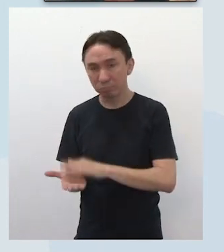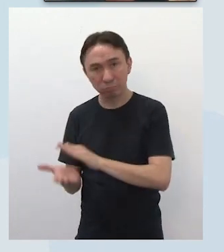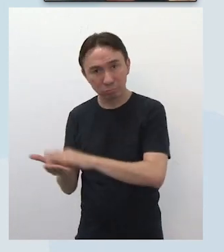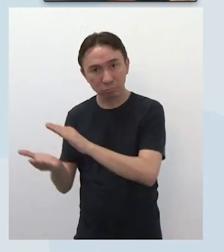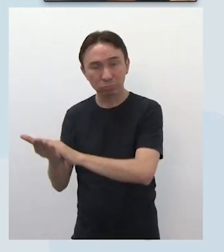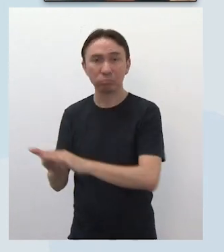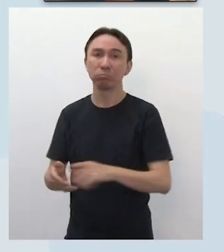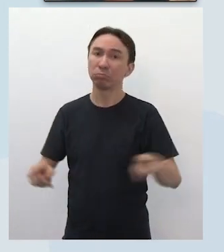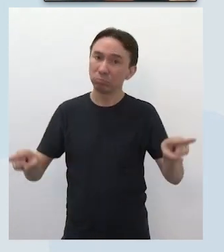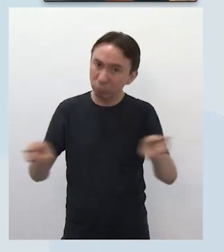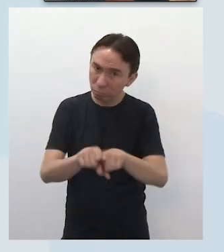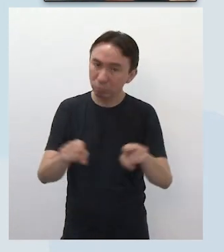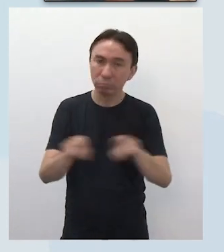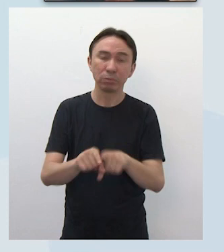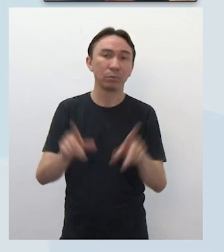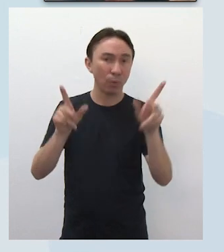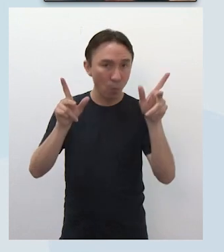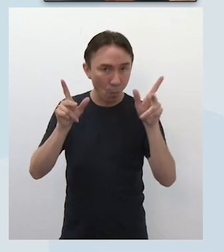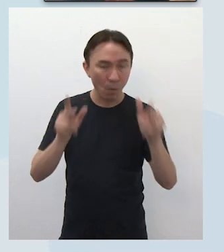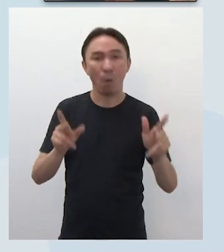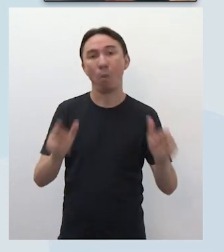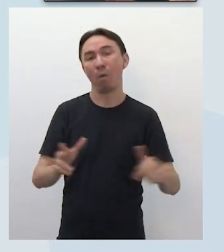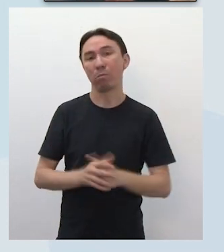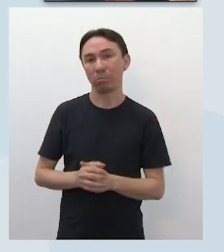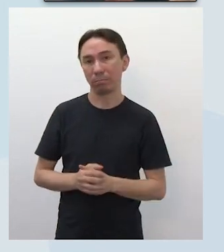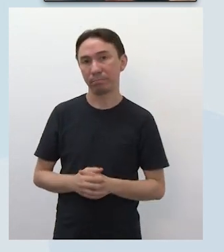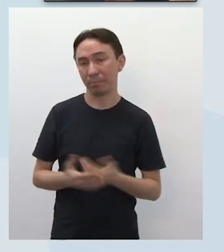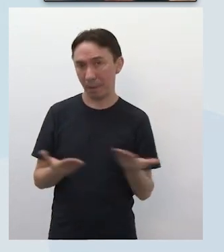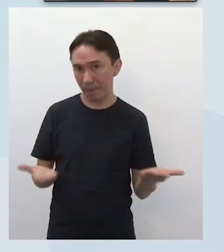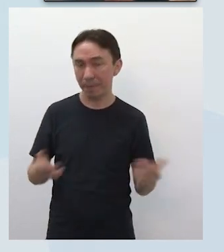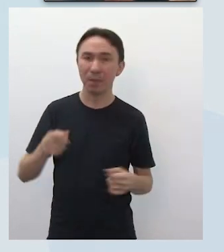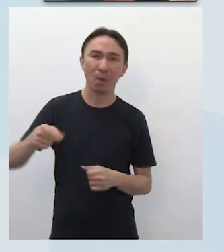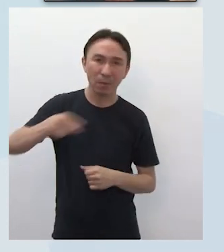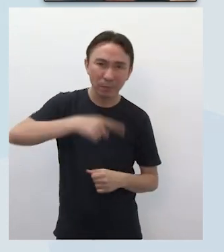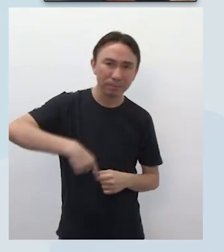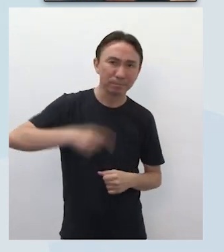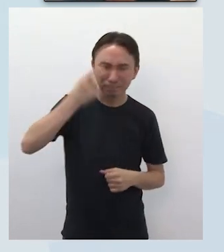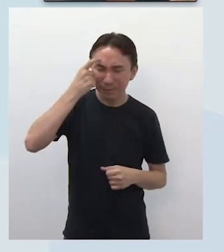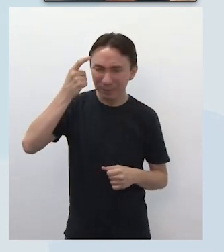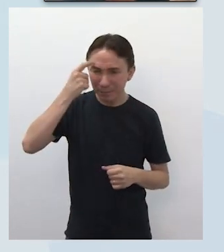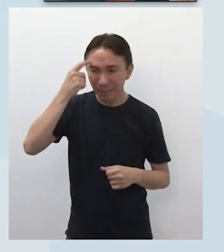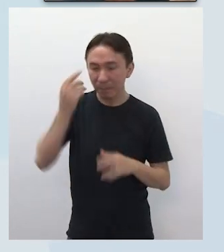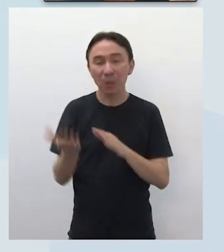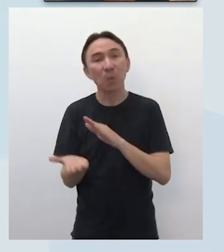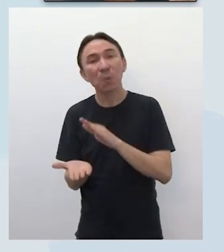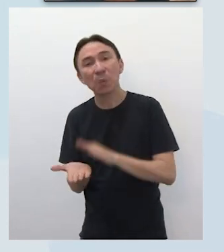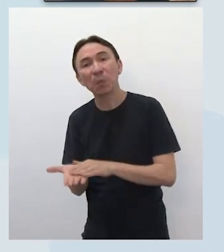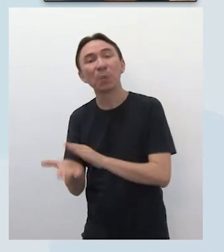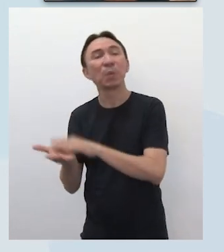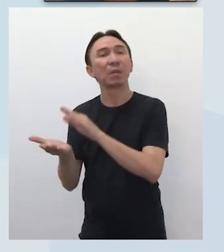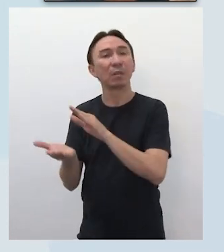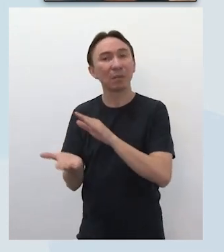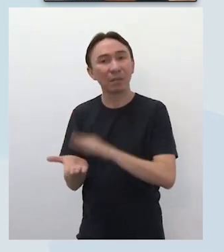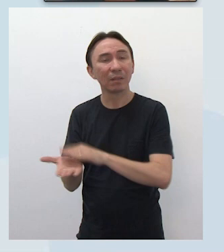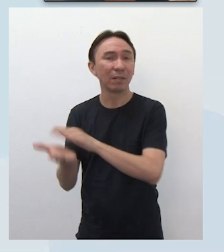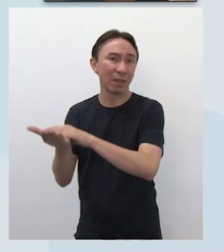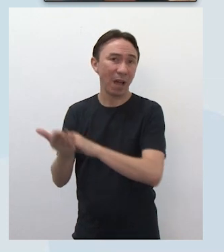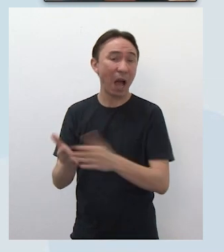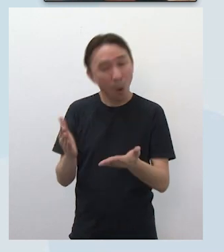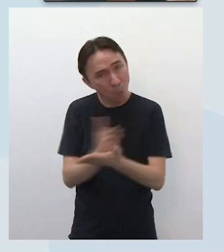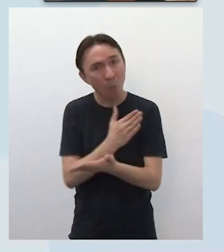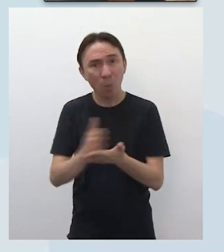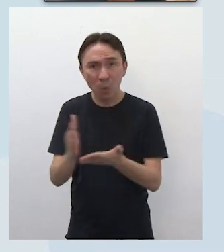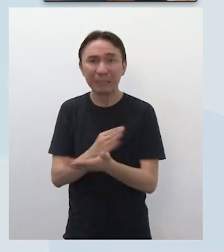né? Então, quando nós pensamos sobre elogio, nós podemos assim sintetizar algumas